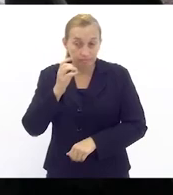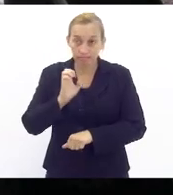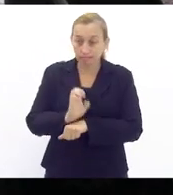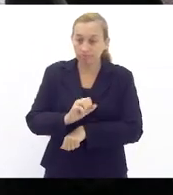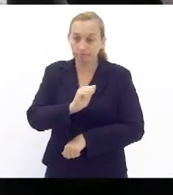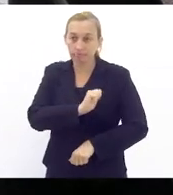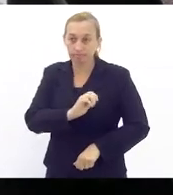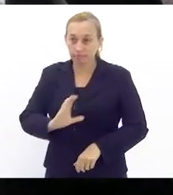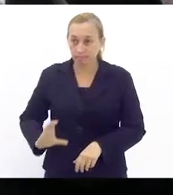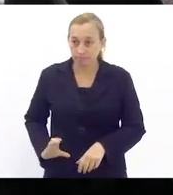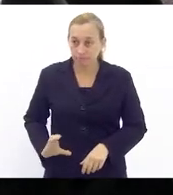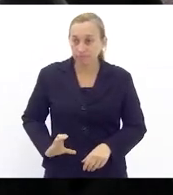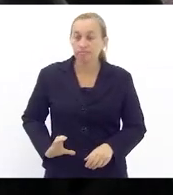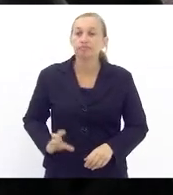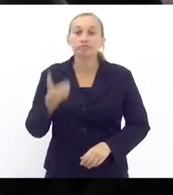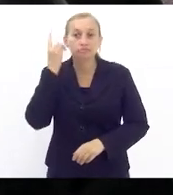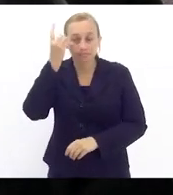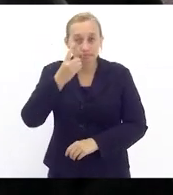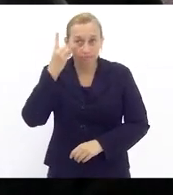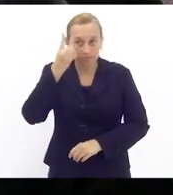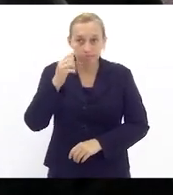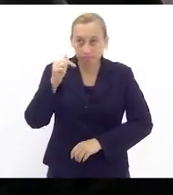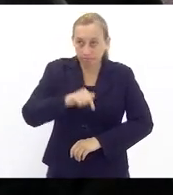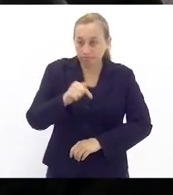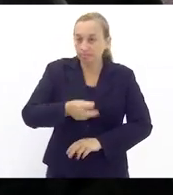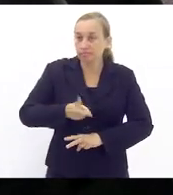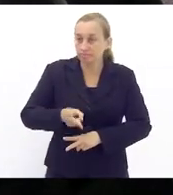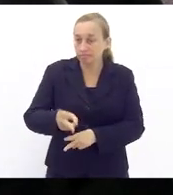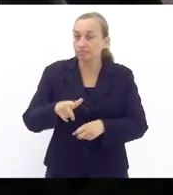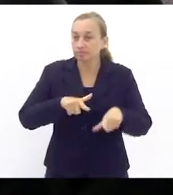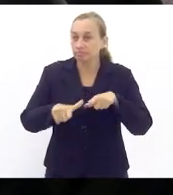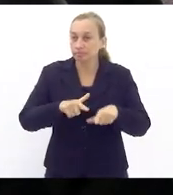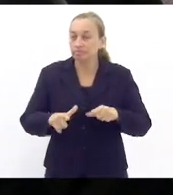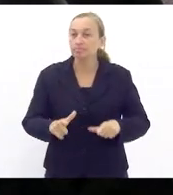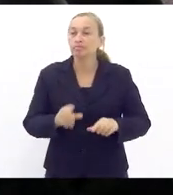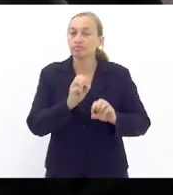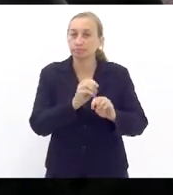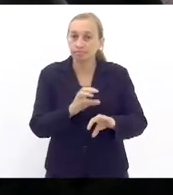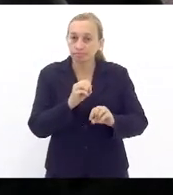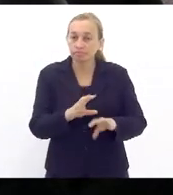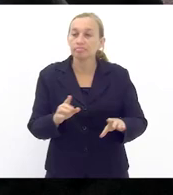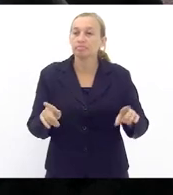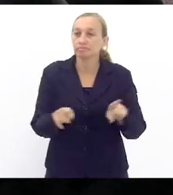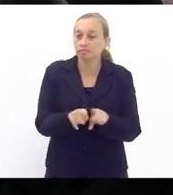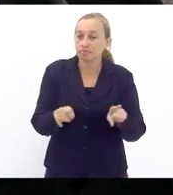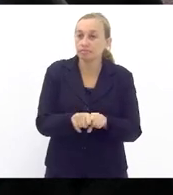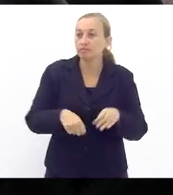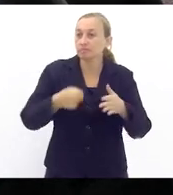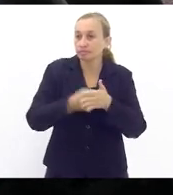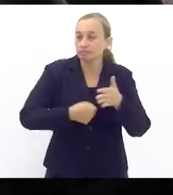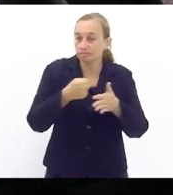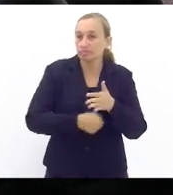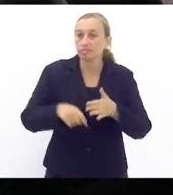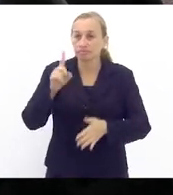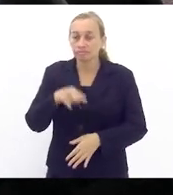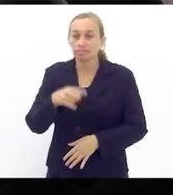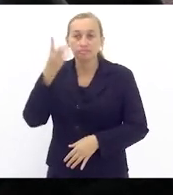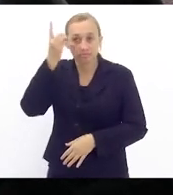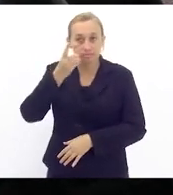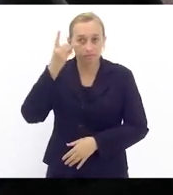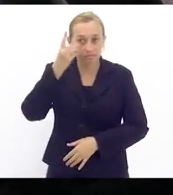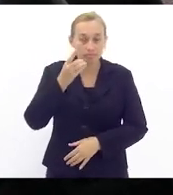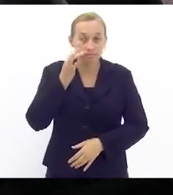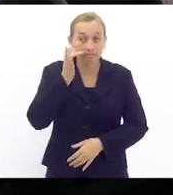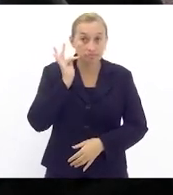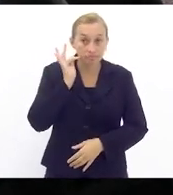André siciliano e do deputado que aqui esteve sempre atuando muito na educação também né na luta pela educação que é o deputado Flávio